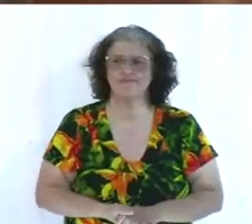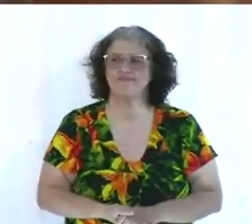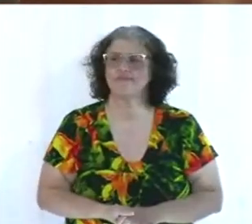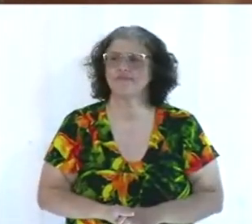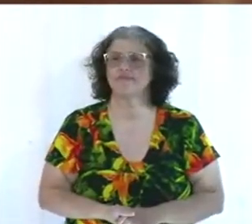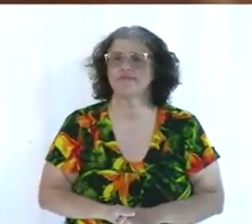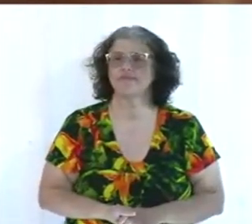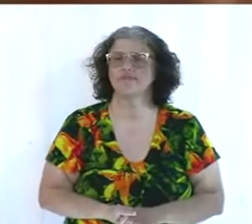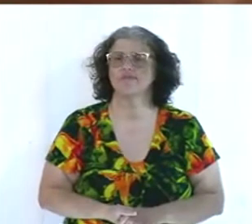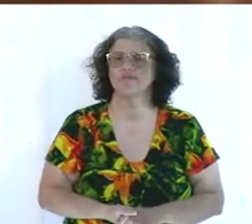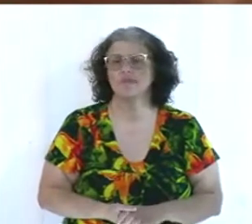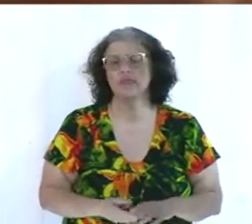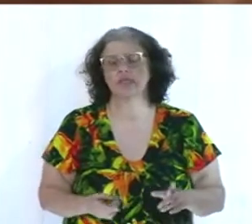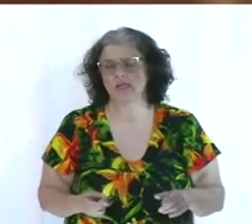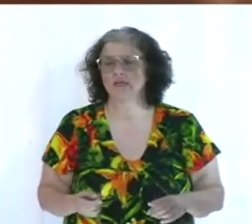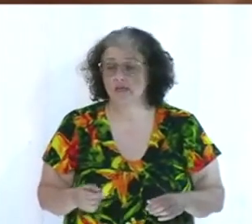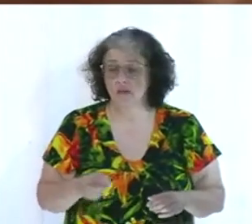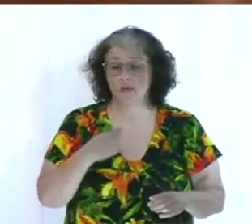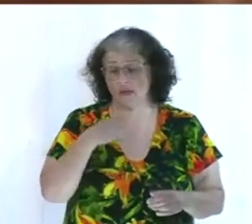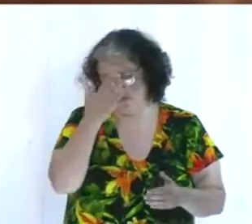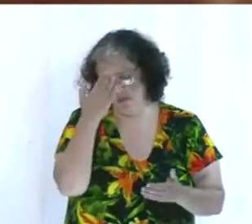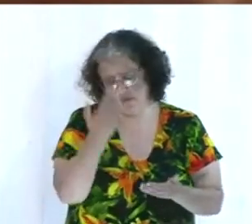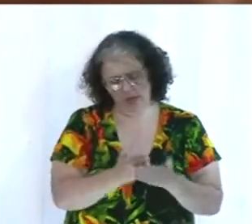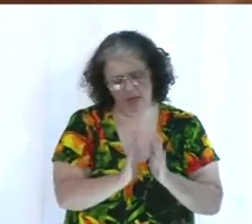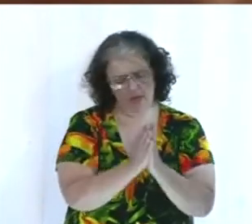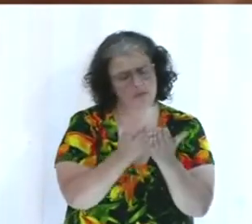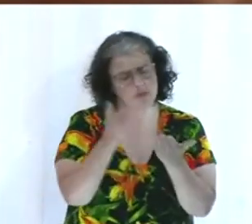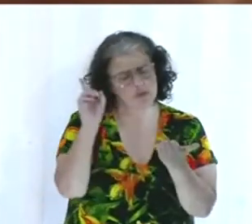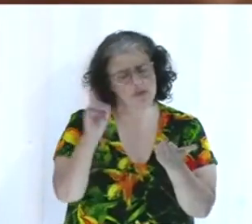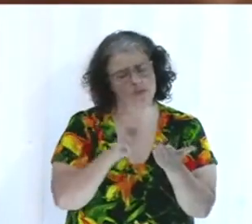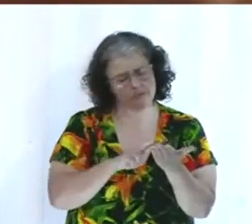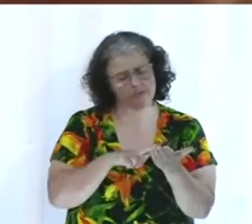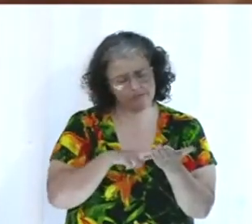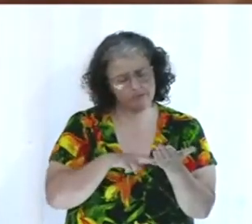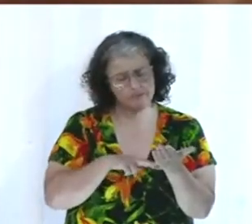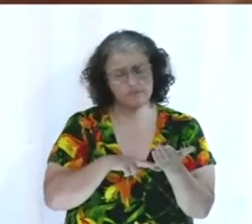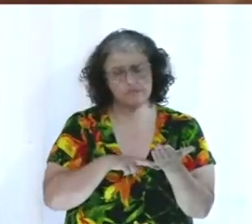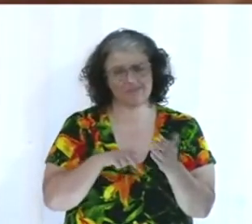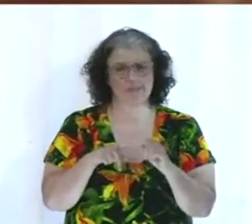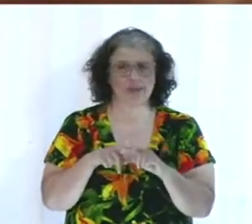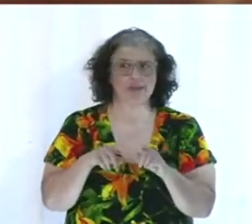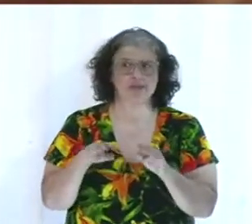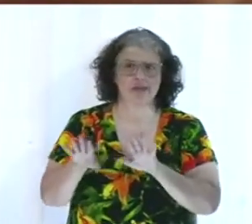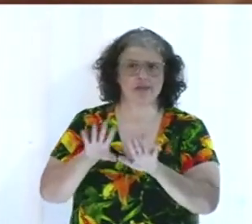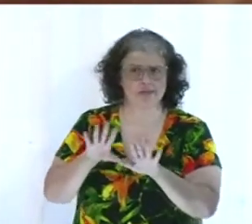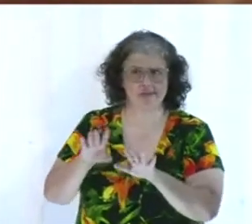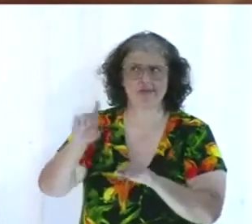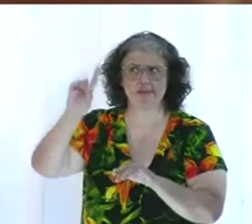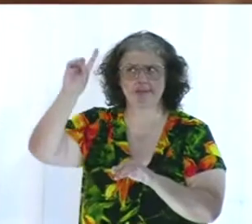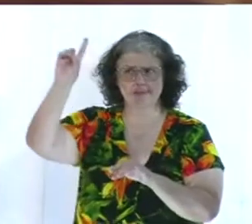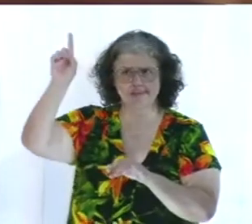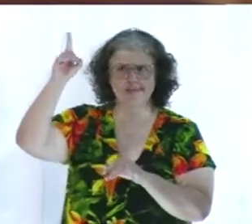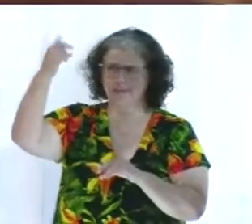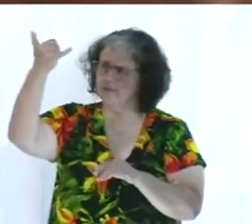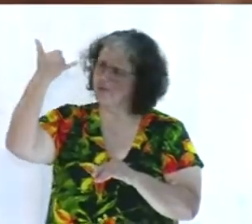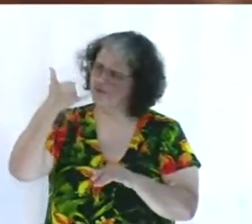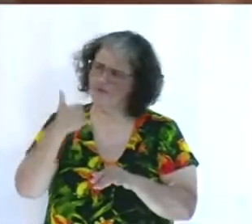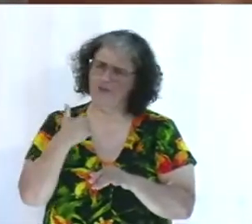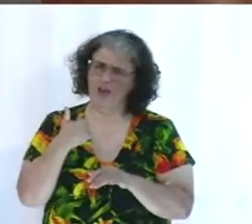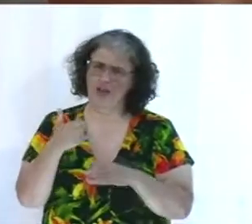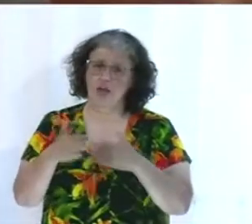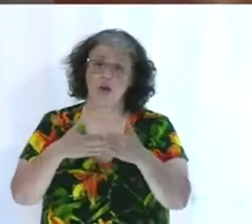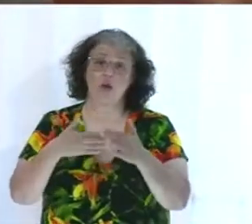fala por outras formas. Deus manda algumas revelações extra-bíblicas, e eu estou procurando